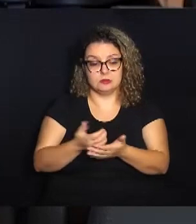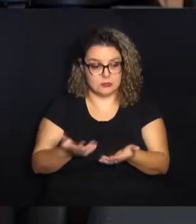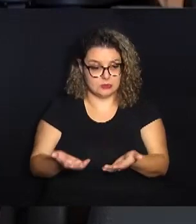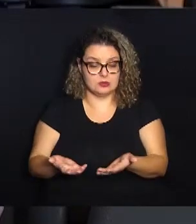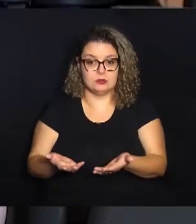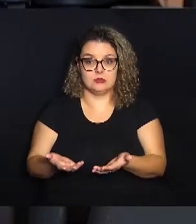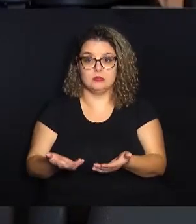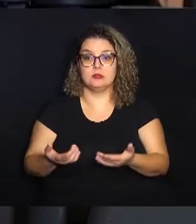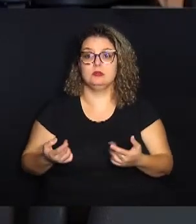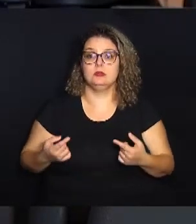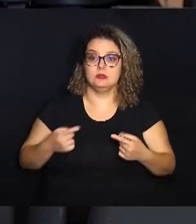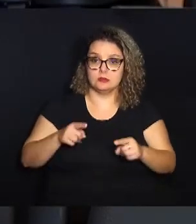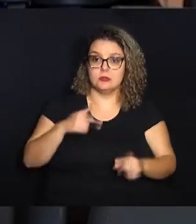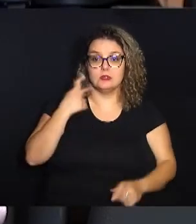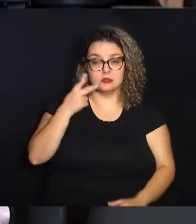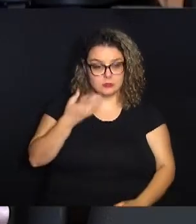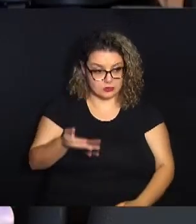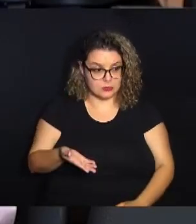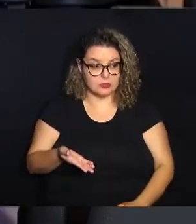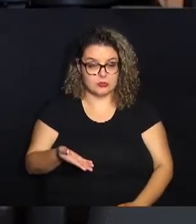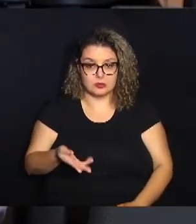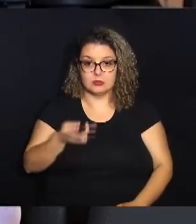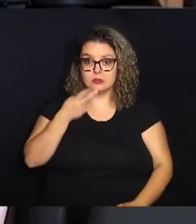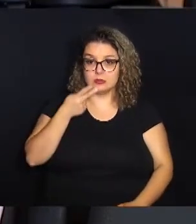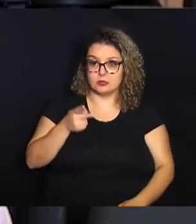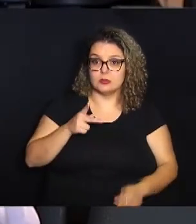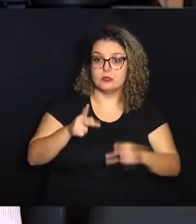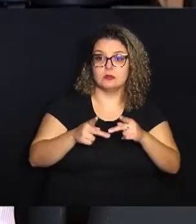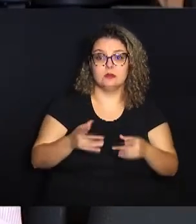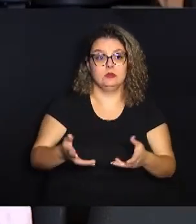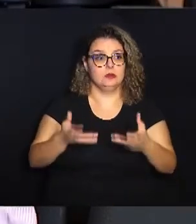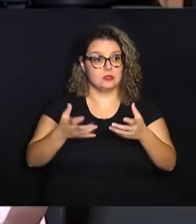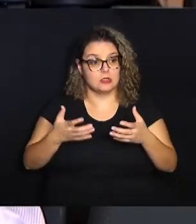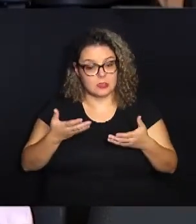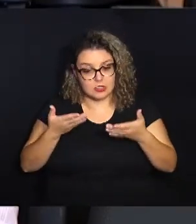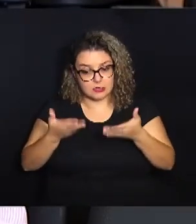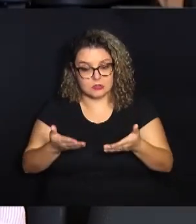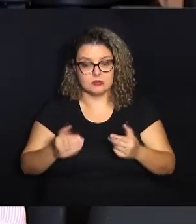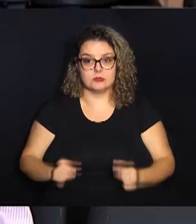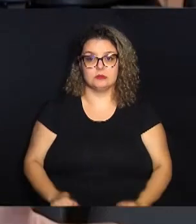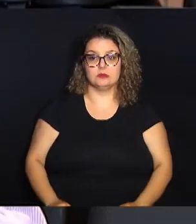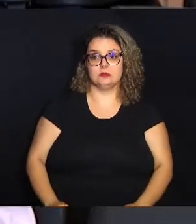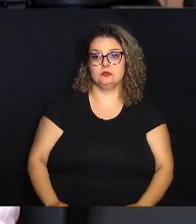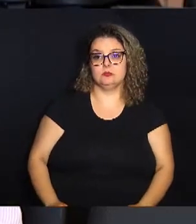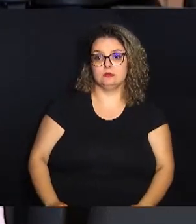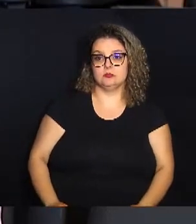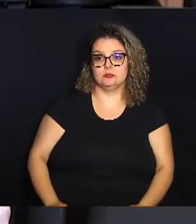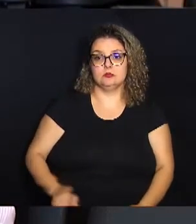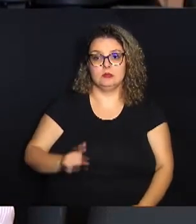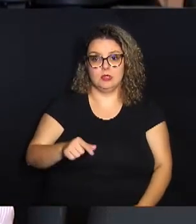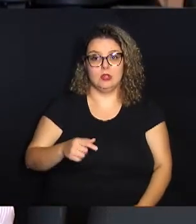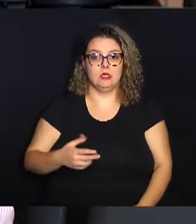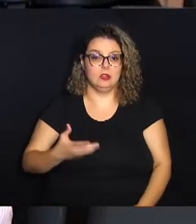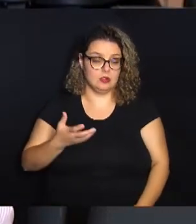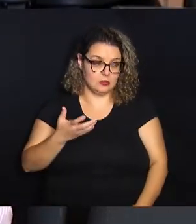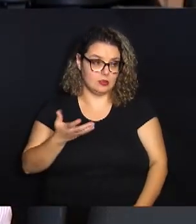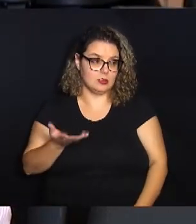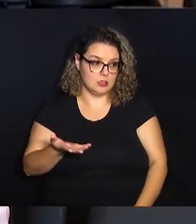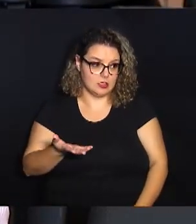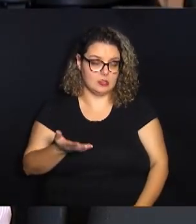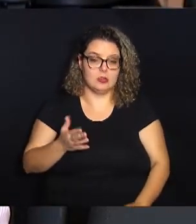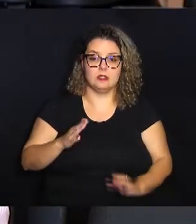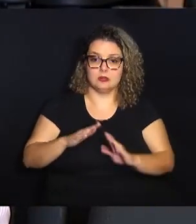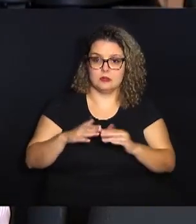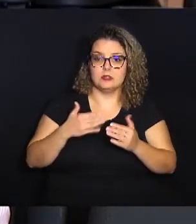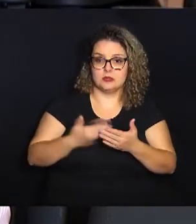para provocar aqui os vereadores, né, dizendo, ó, a população quer isso. E, portanto, é essa questão em torno desse